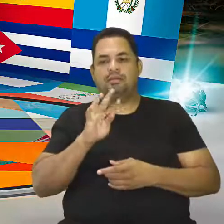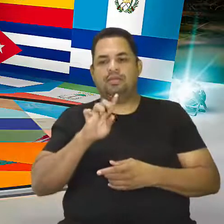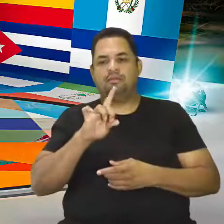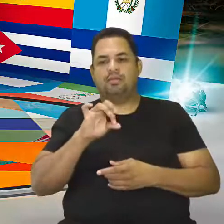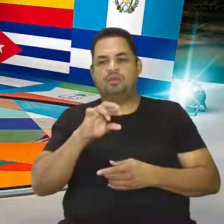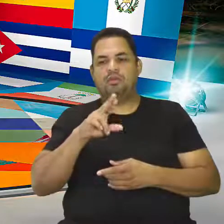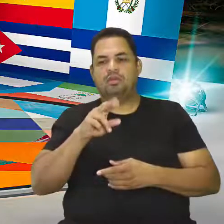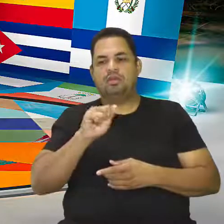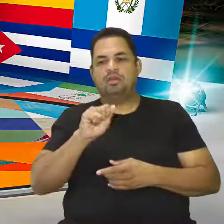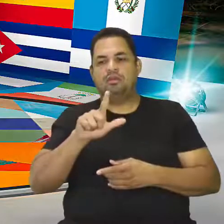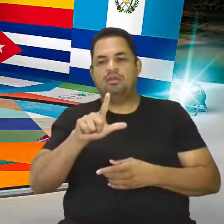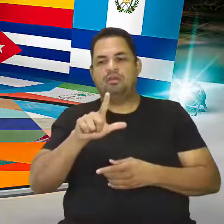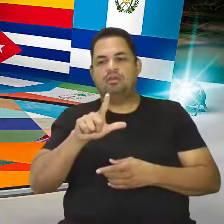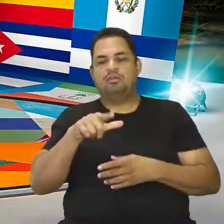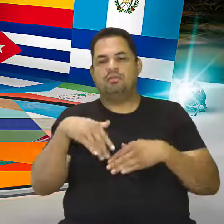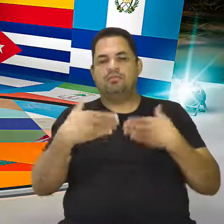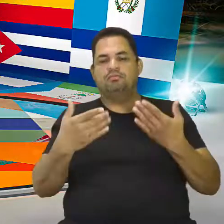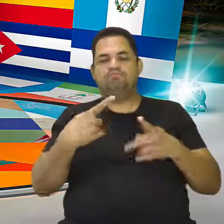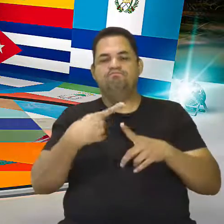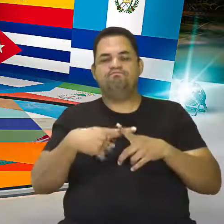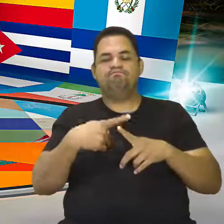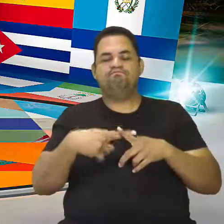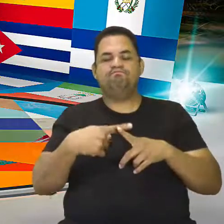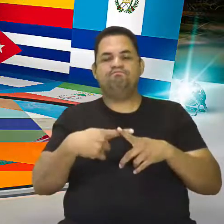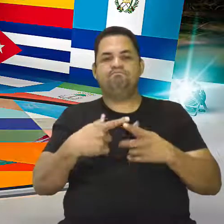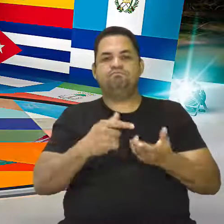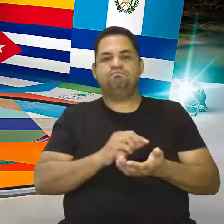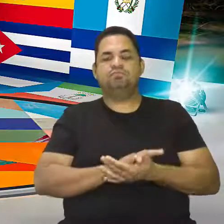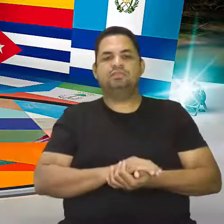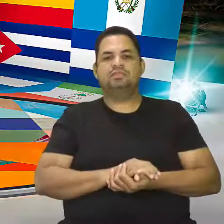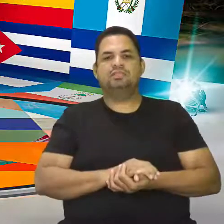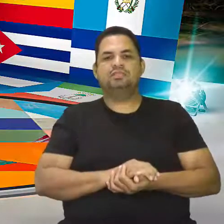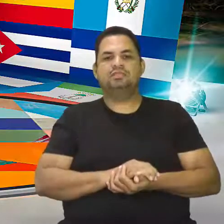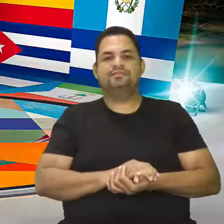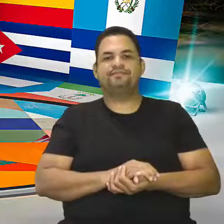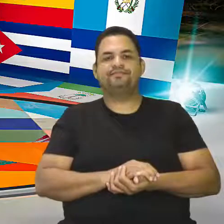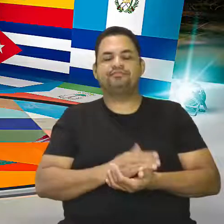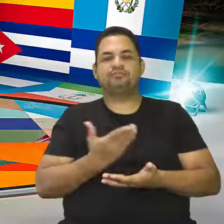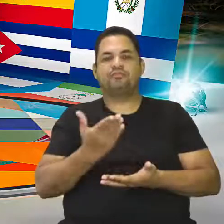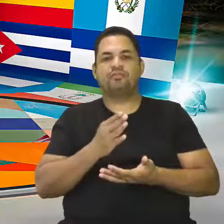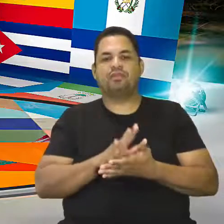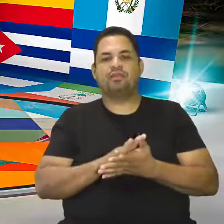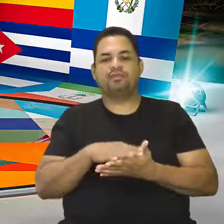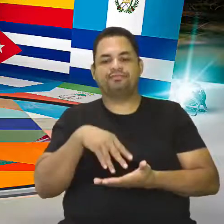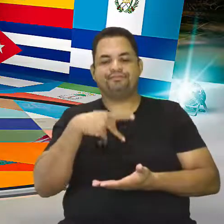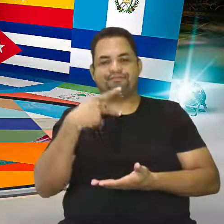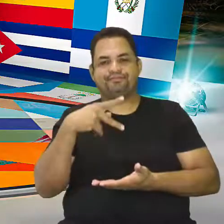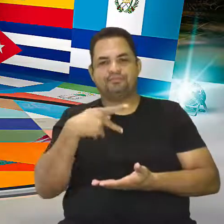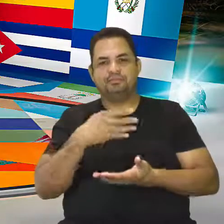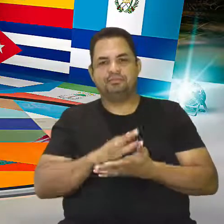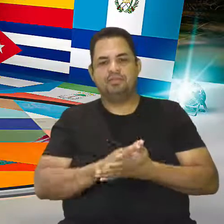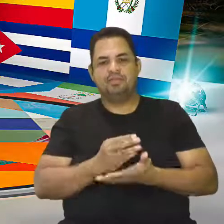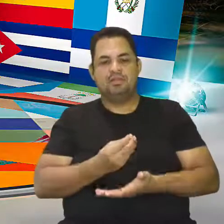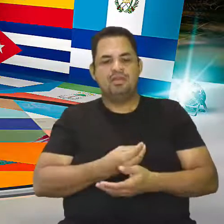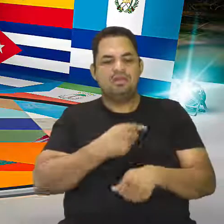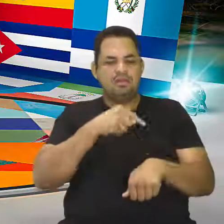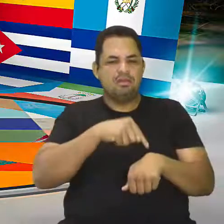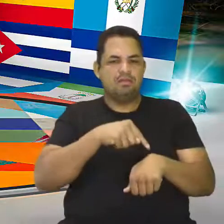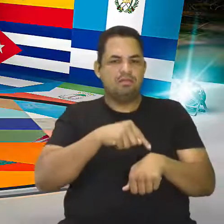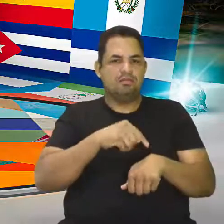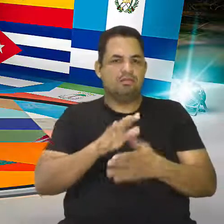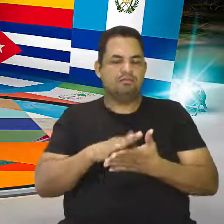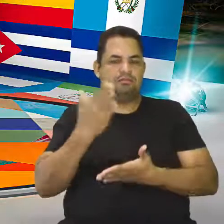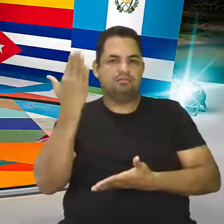que ele é atemporal? Porque ele não é conjugado nem no presente, nem